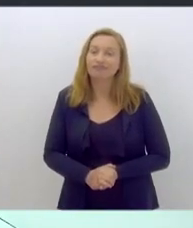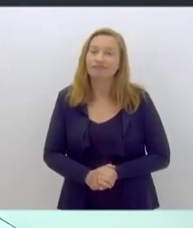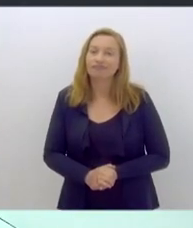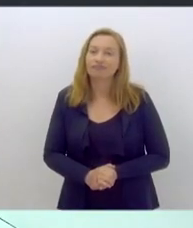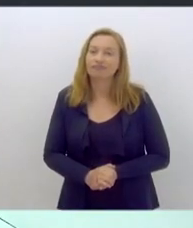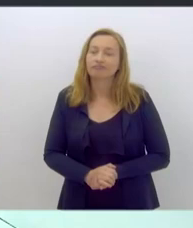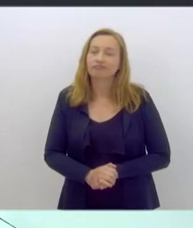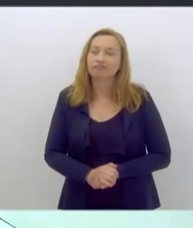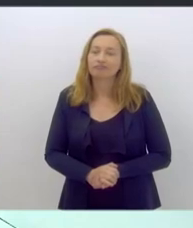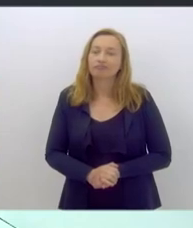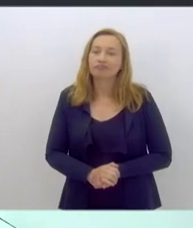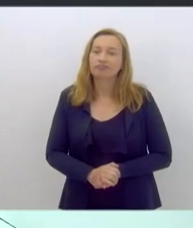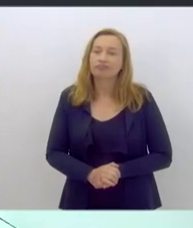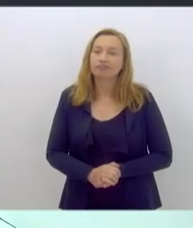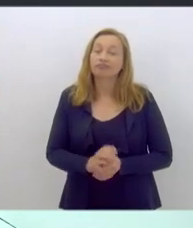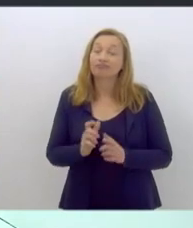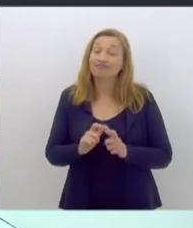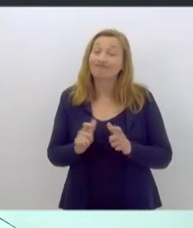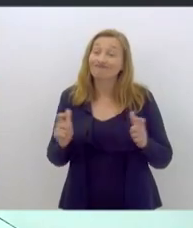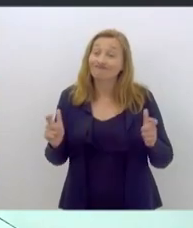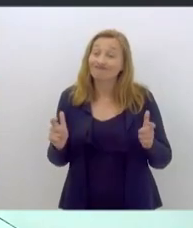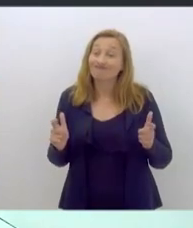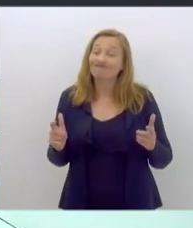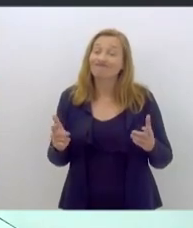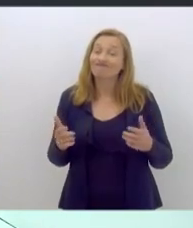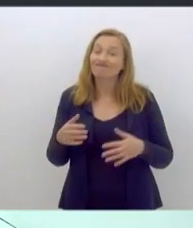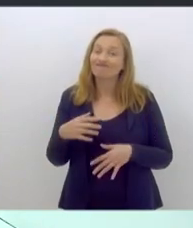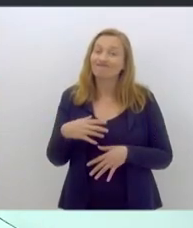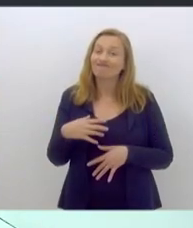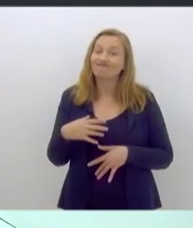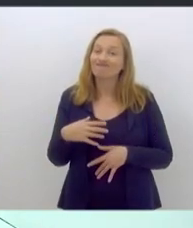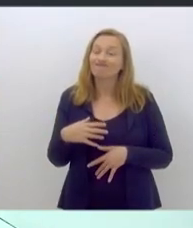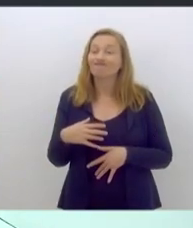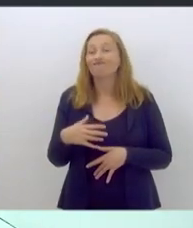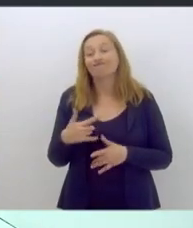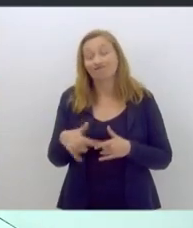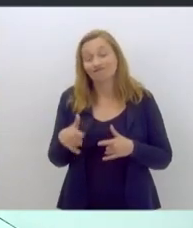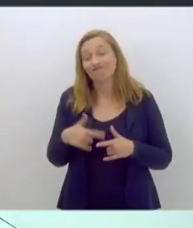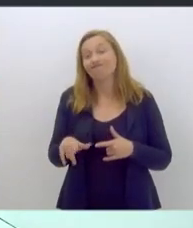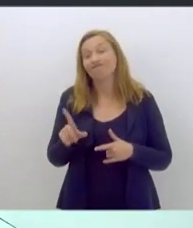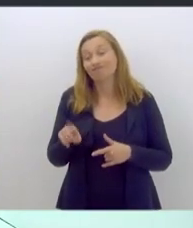adendo porque esse é um grande o grande drama mesmo